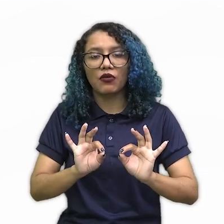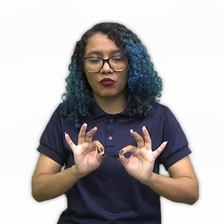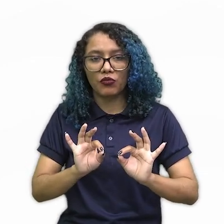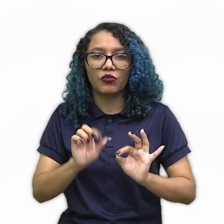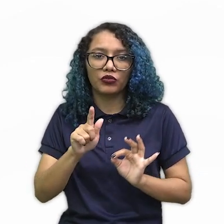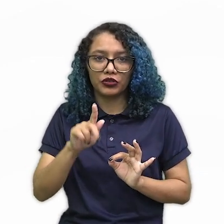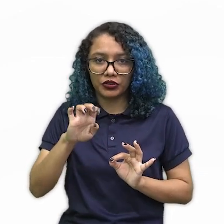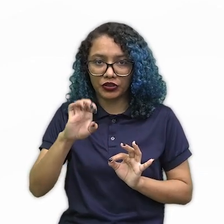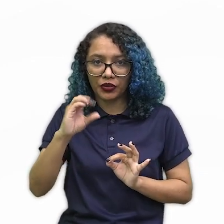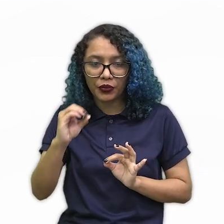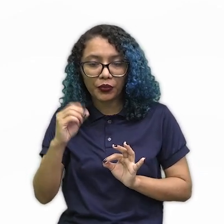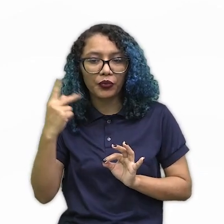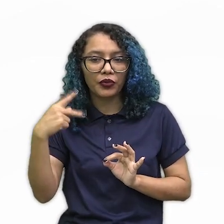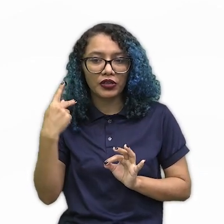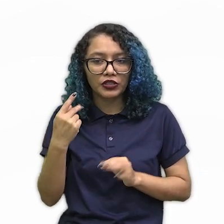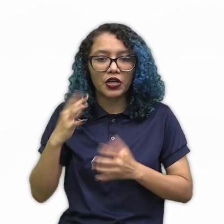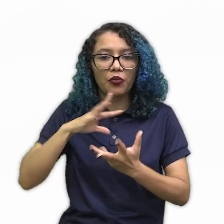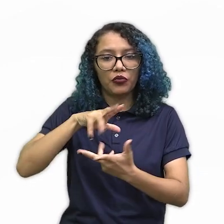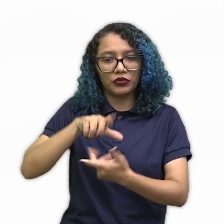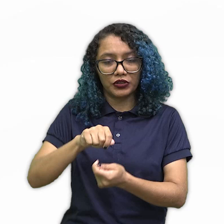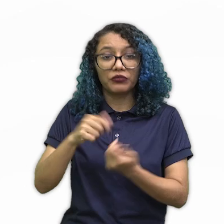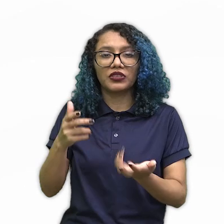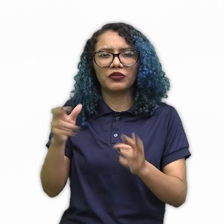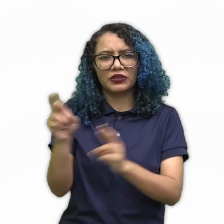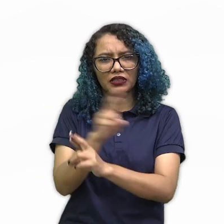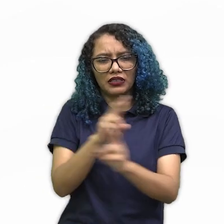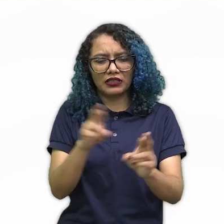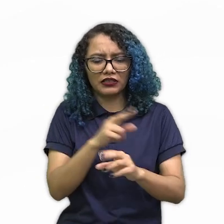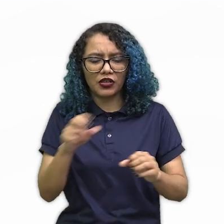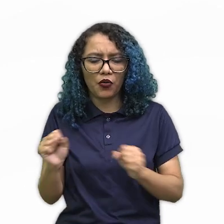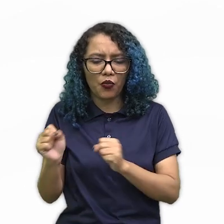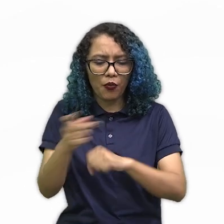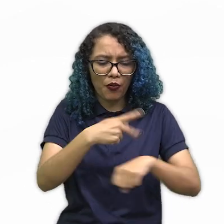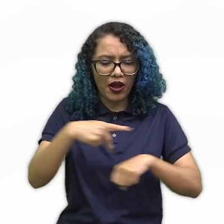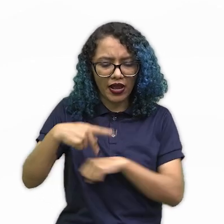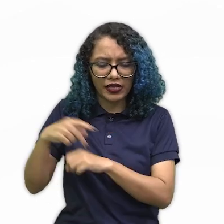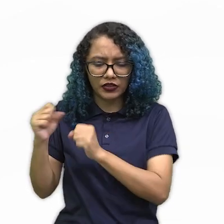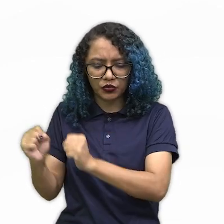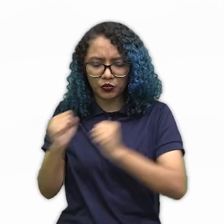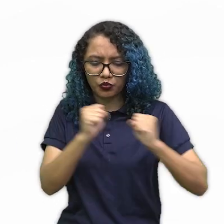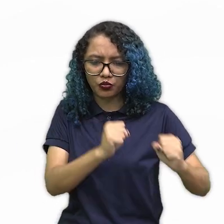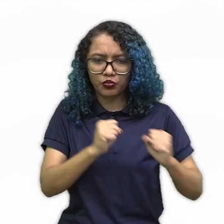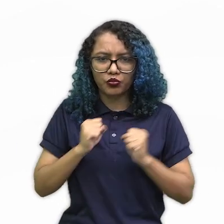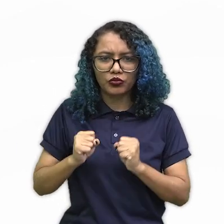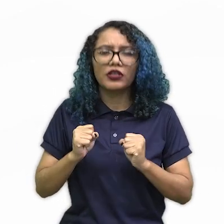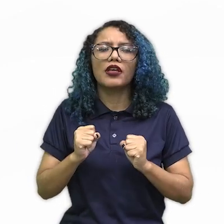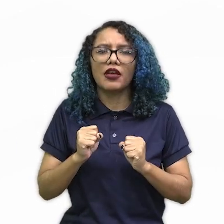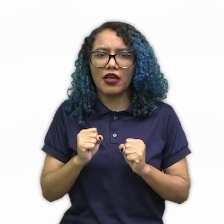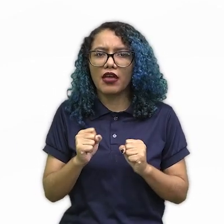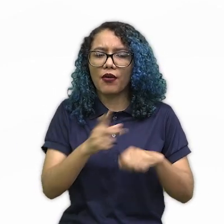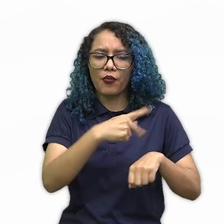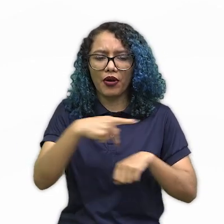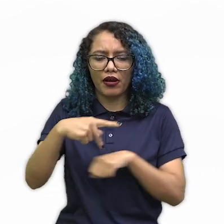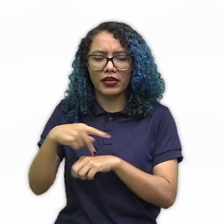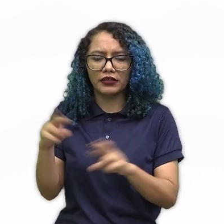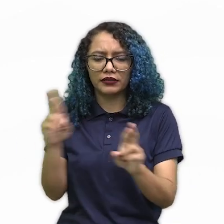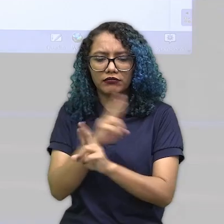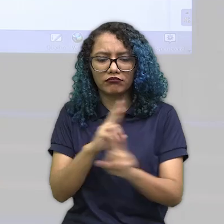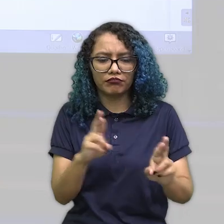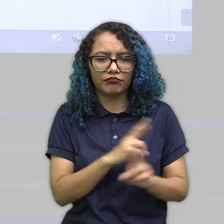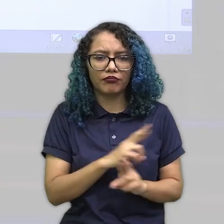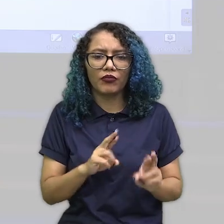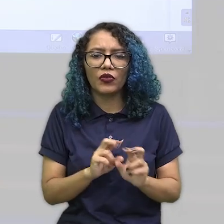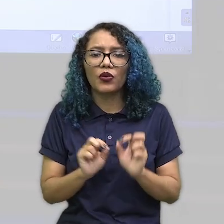São essas relações de poder estabelecidas entre os Estados-nações, né, entre os países, que criam ali o que